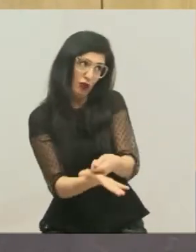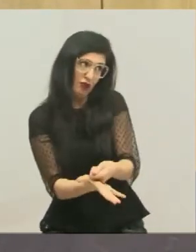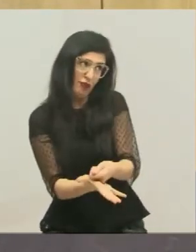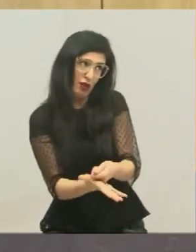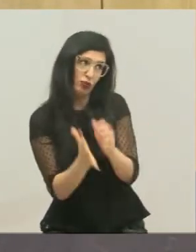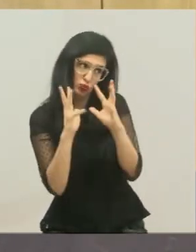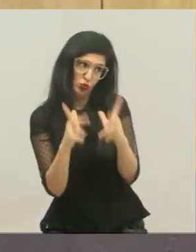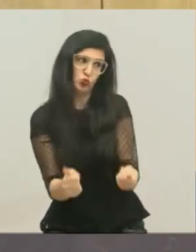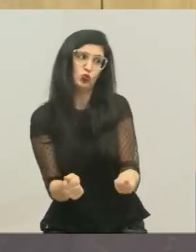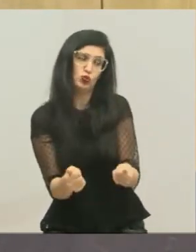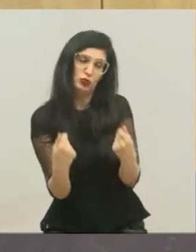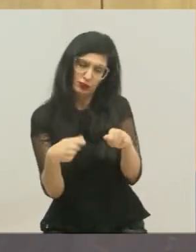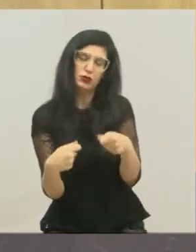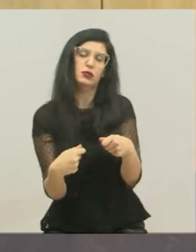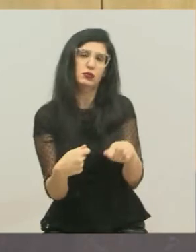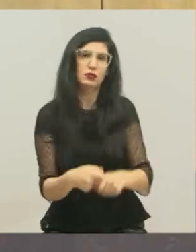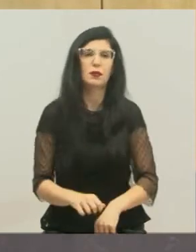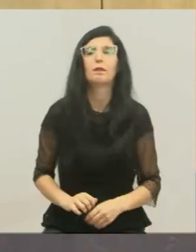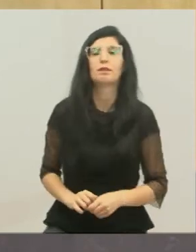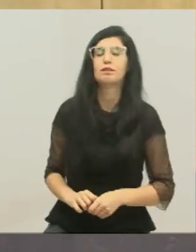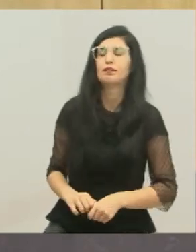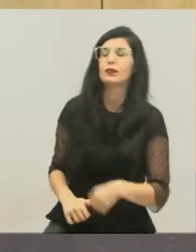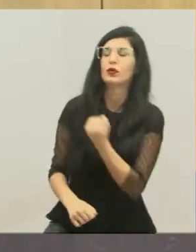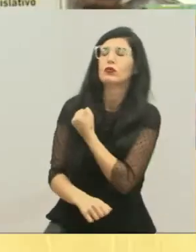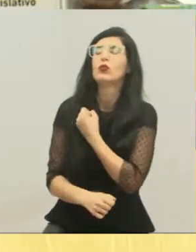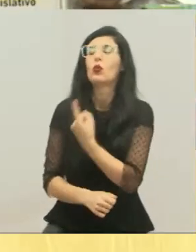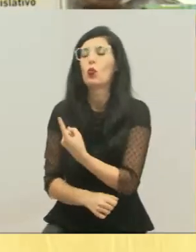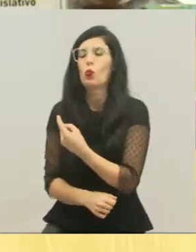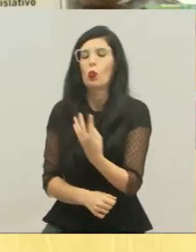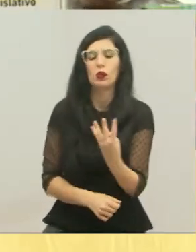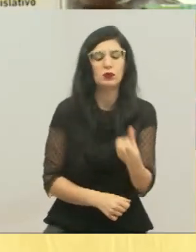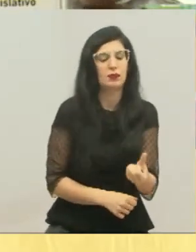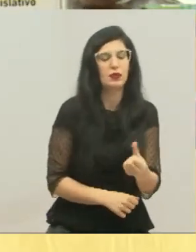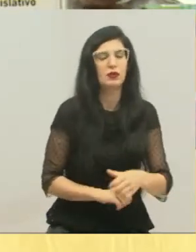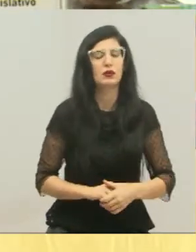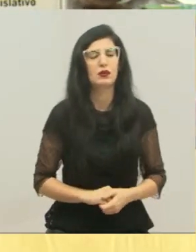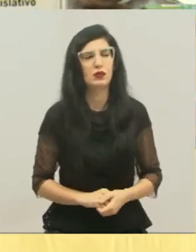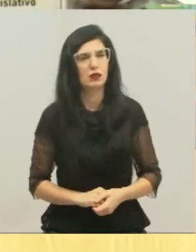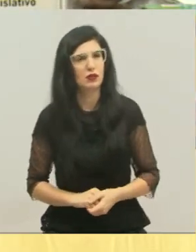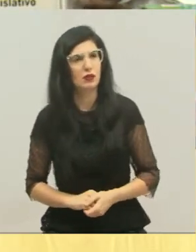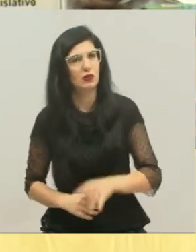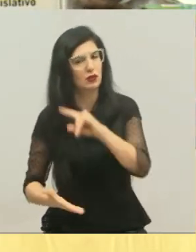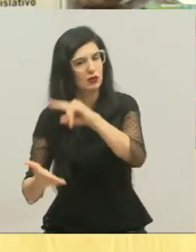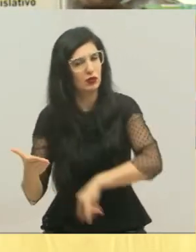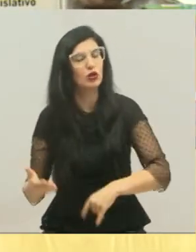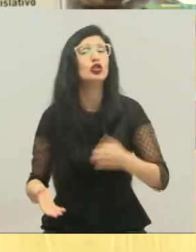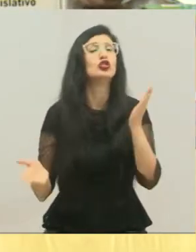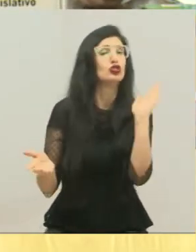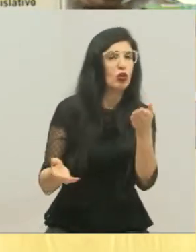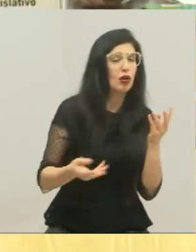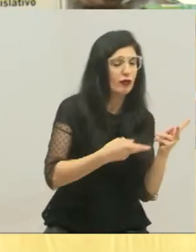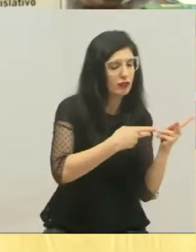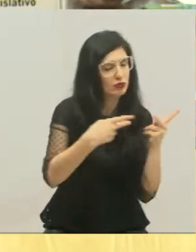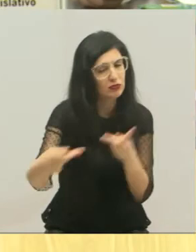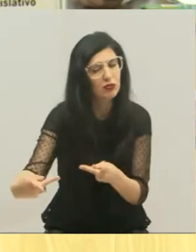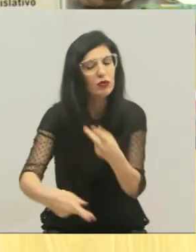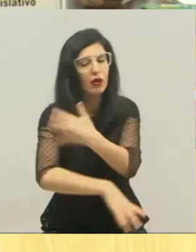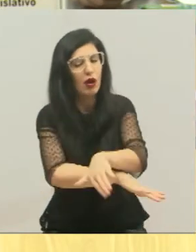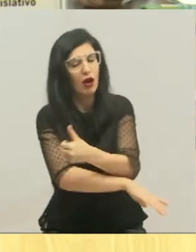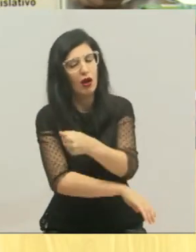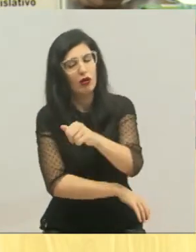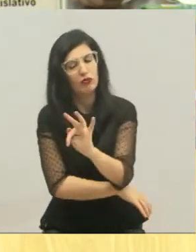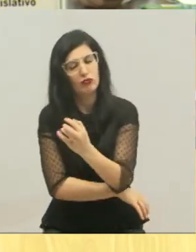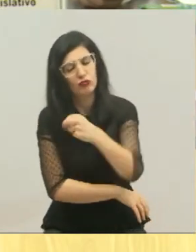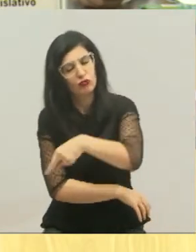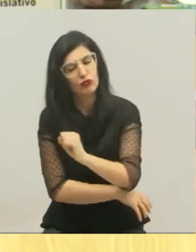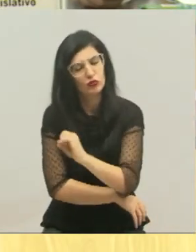sessão. Pedido de informação número 146. Considerando as várias visitas feitas à rua Afonso Henrique da